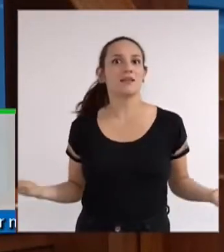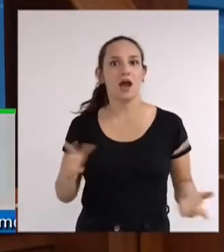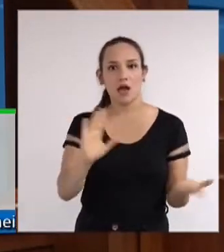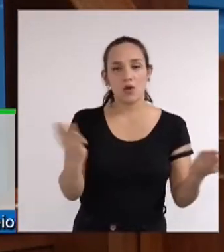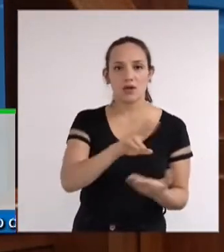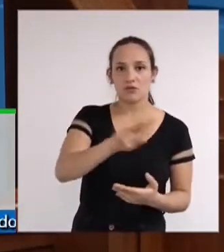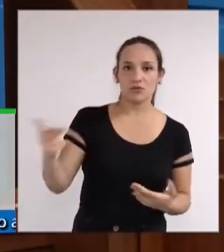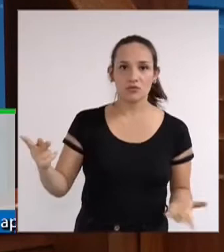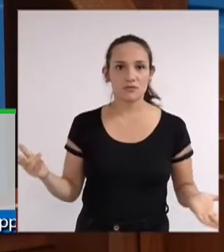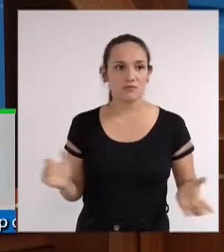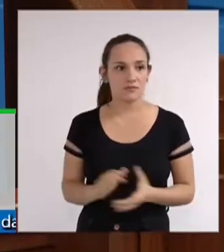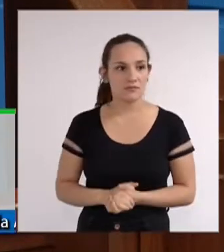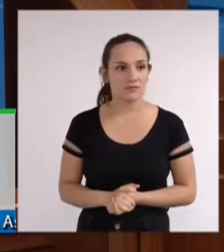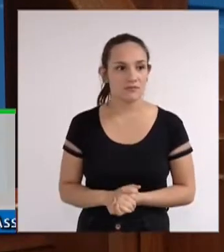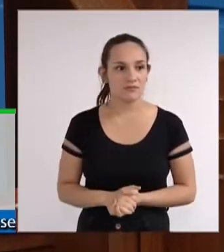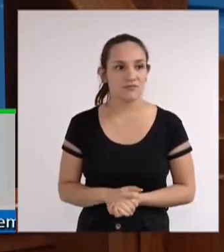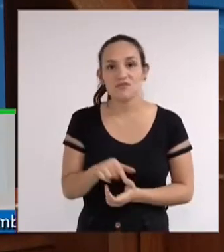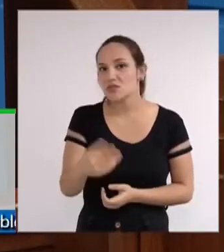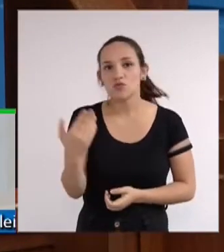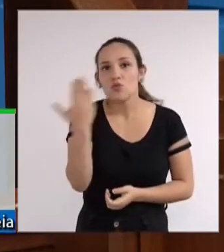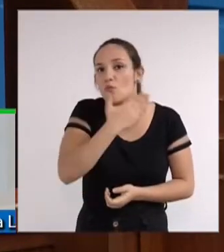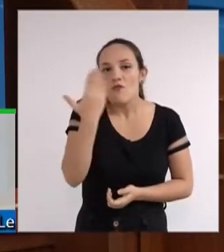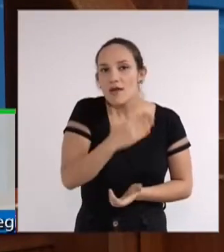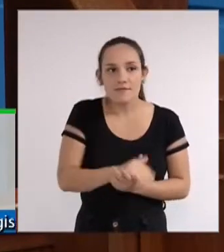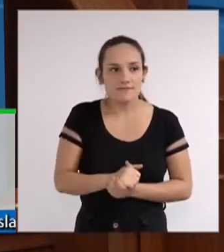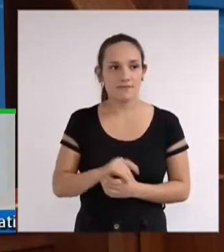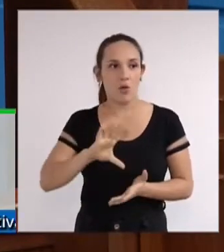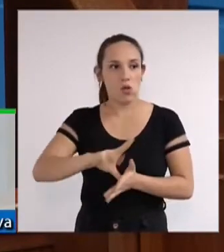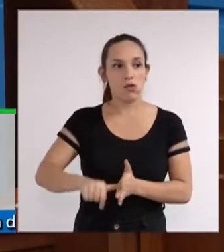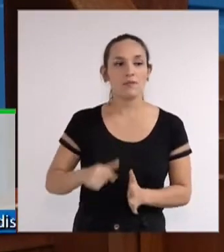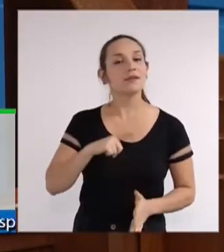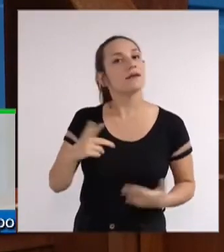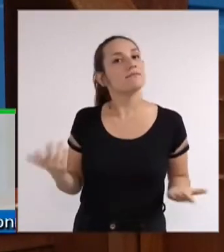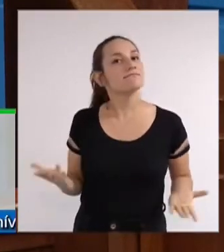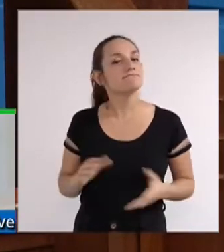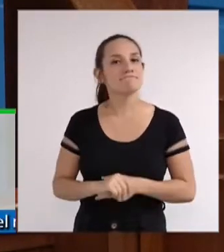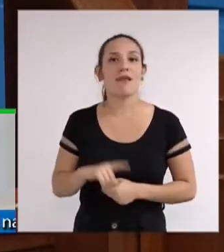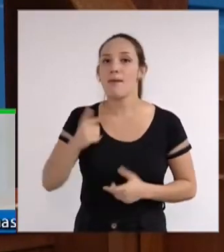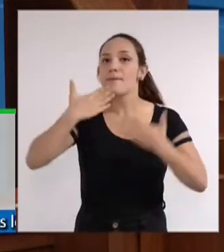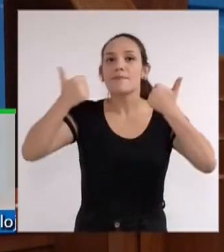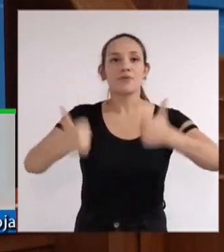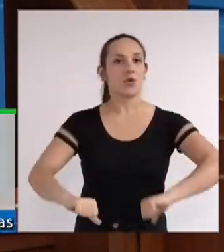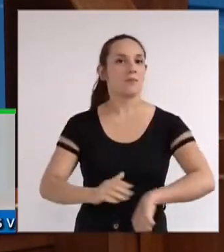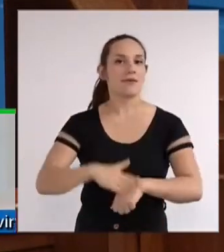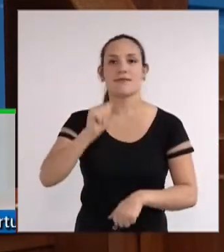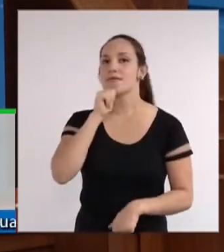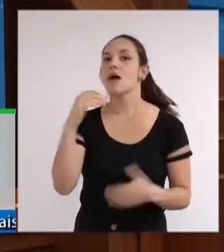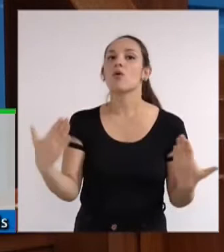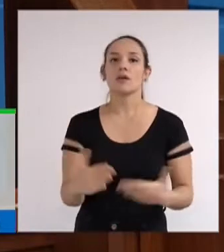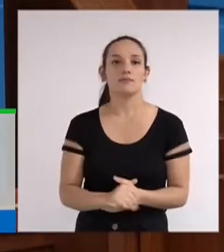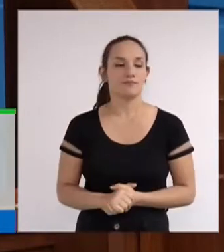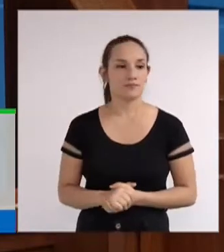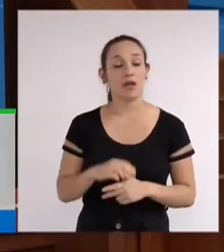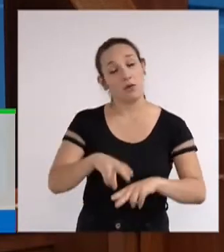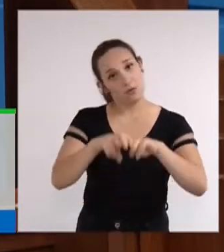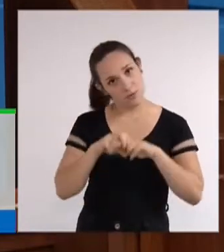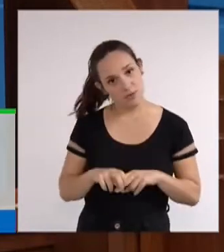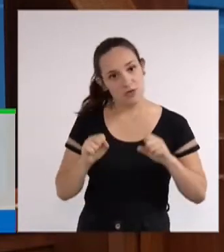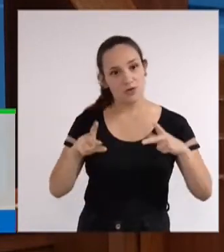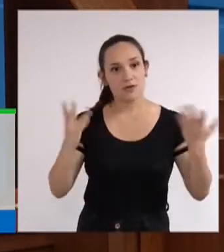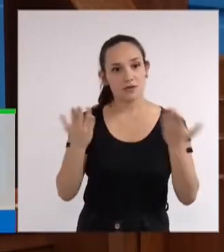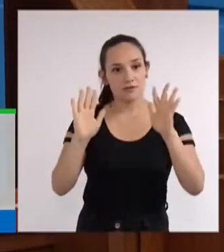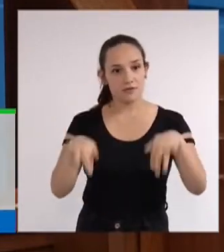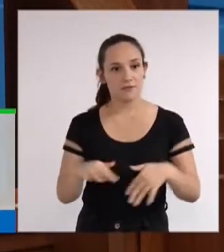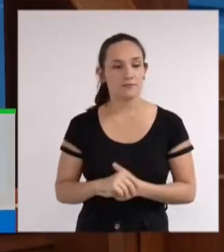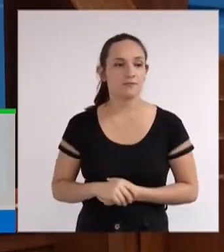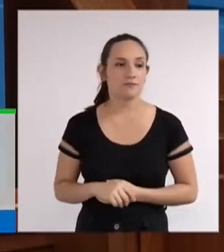não há fraude. Os senhores não podem ver a fraude. É isso. O que mudou foi isso. Por fim,